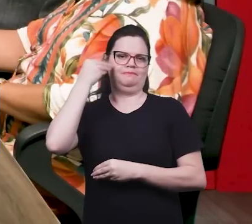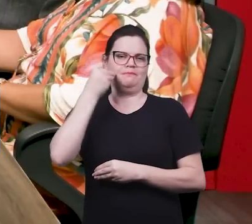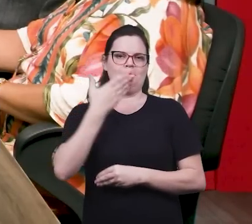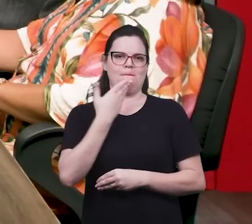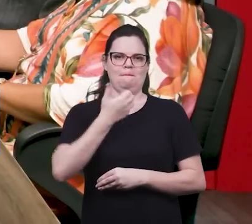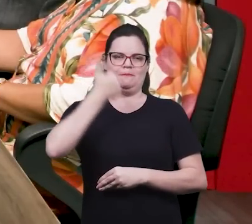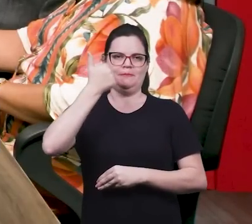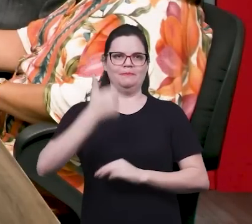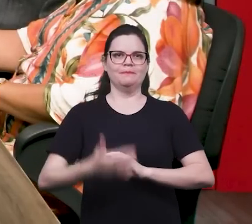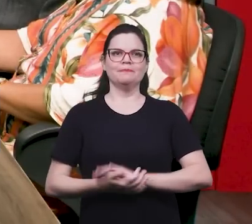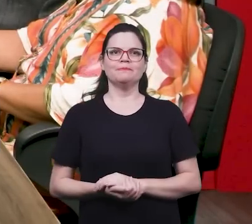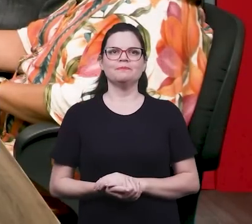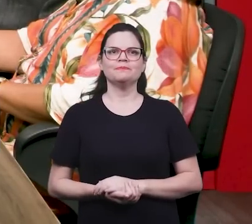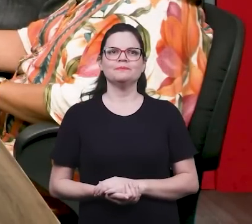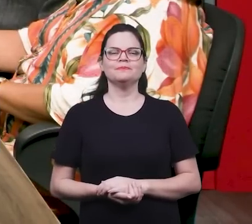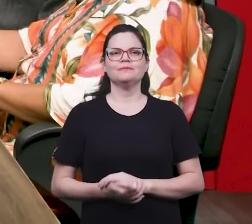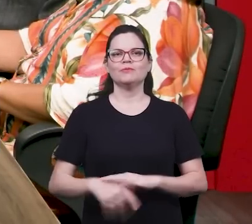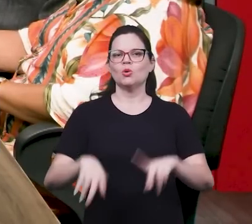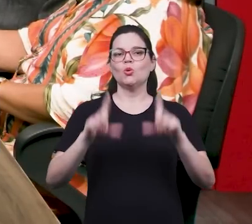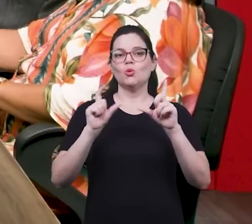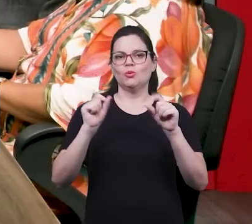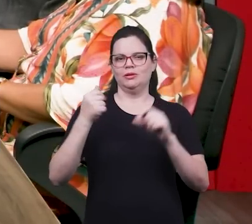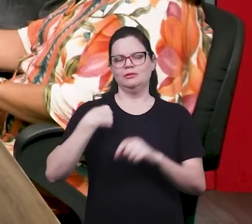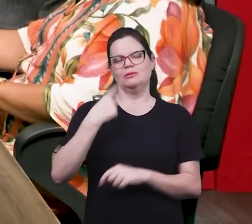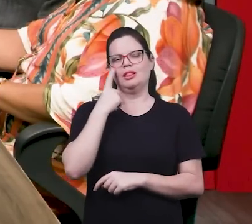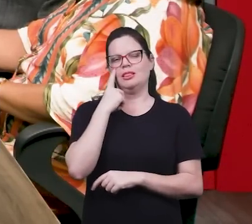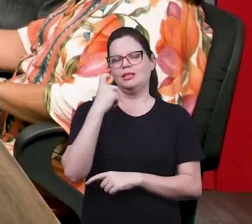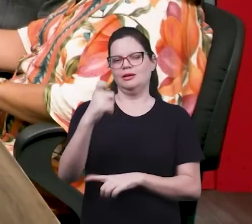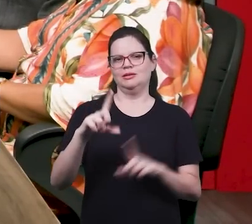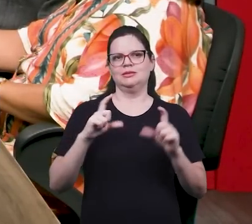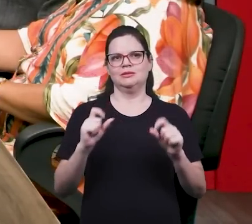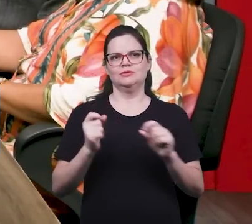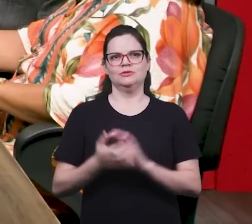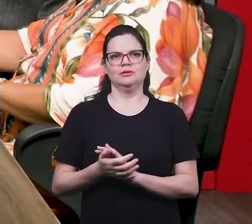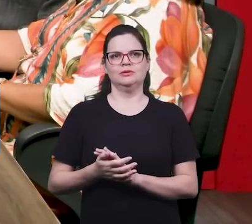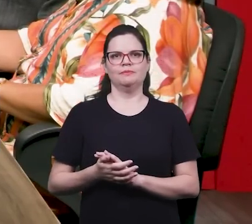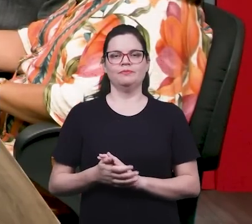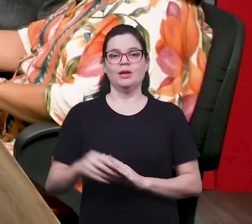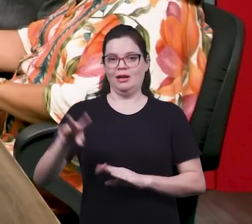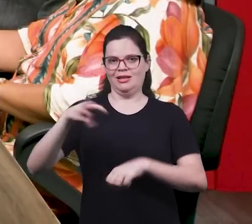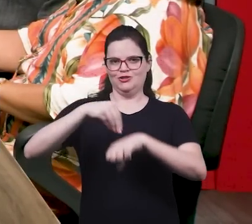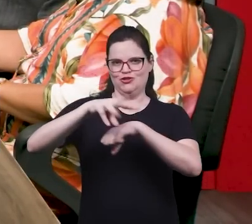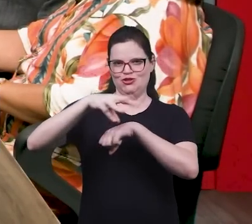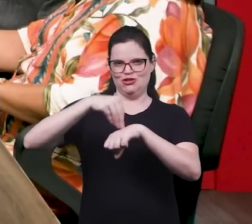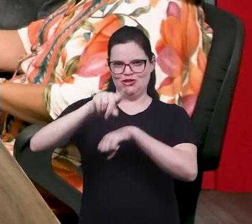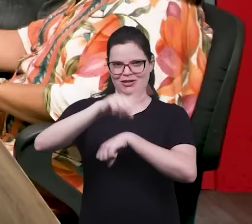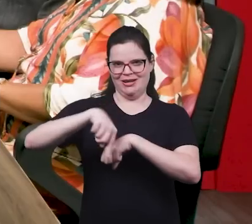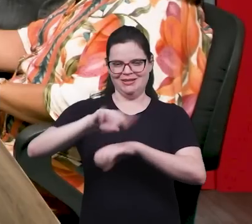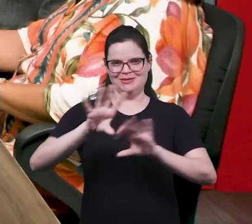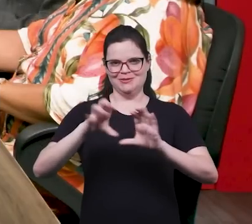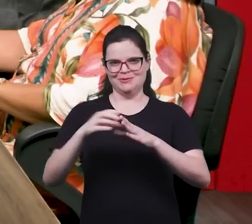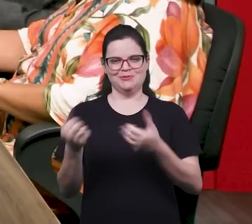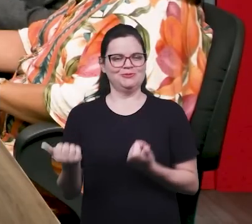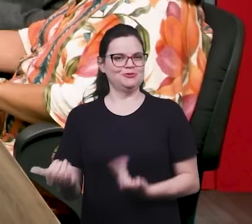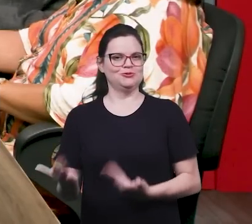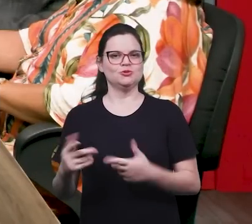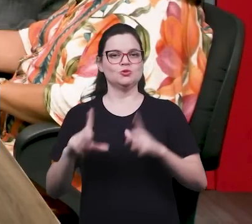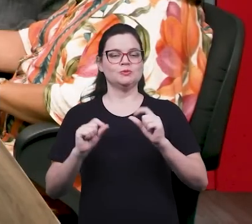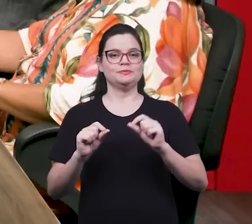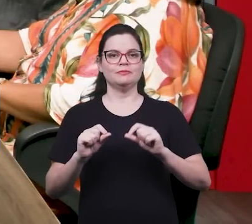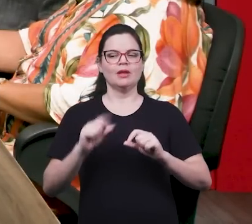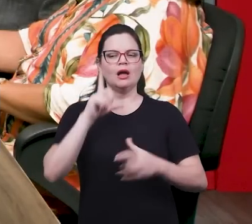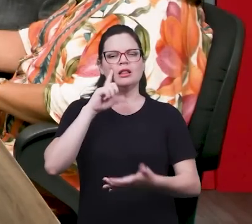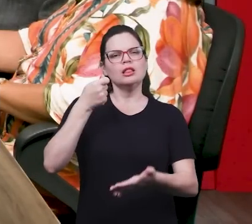Excelente. O que me chama atenção nas dicas que o pastor Gil está dando para os jovens é que a escolha da